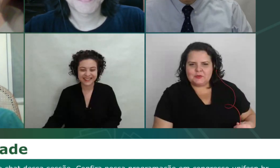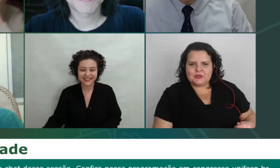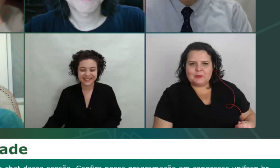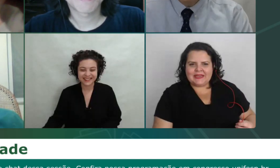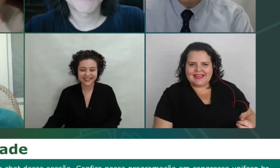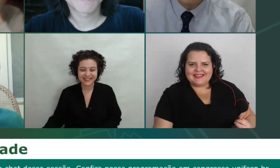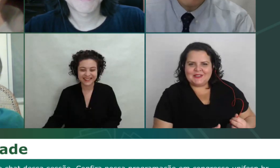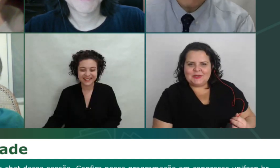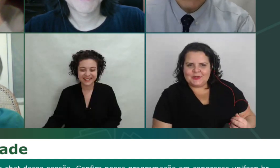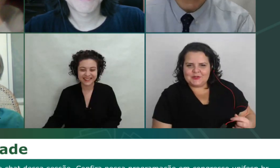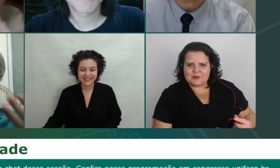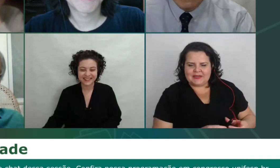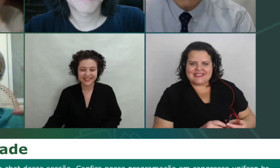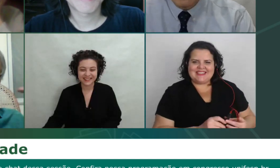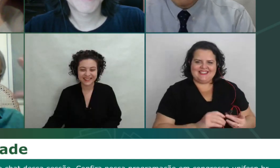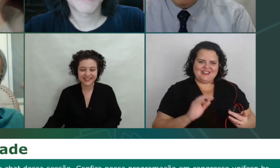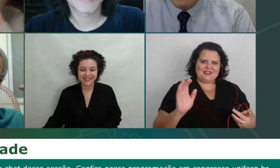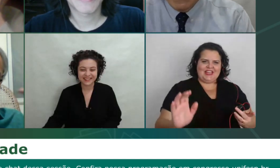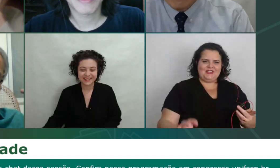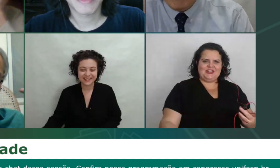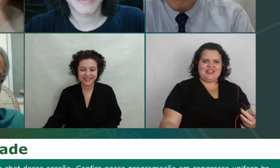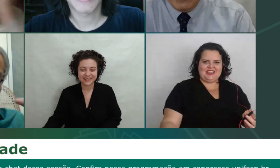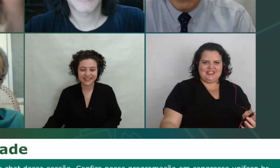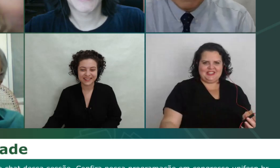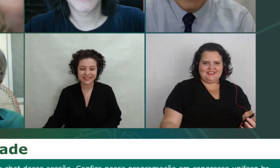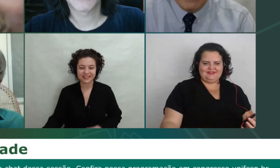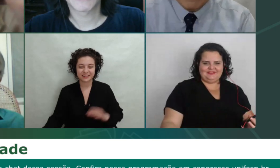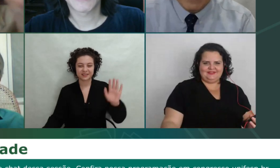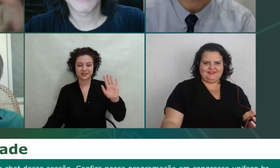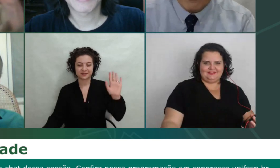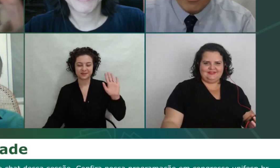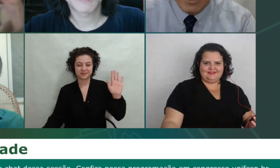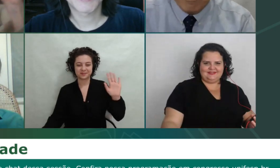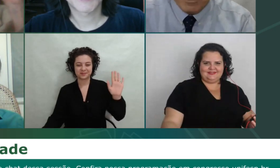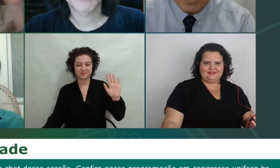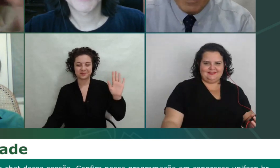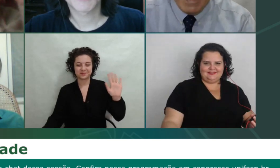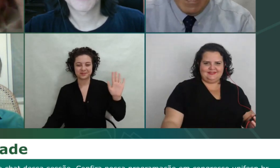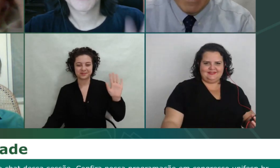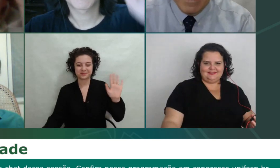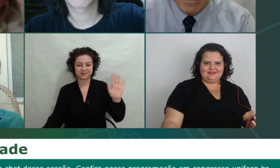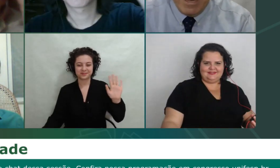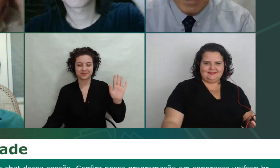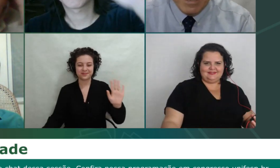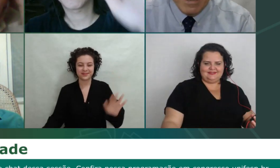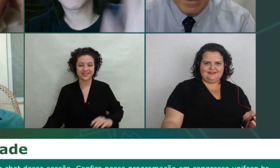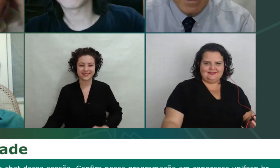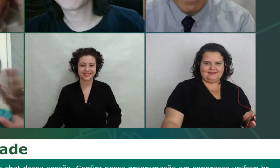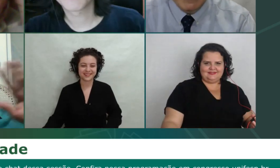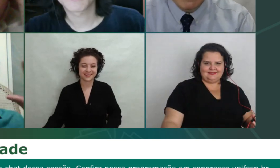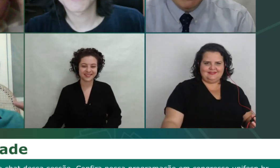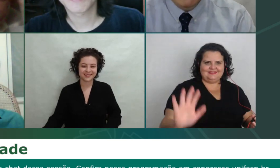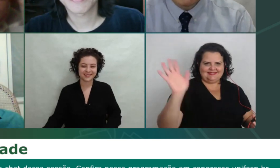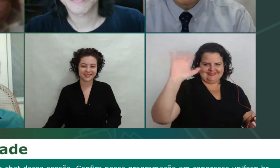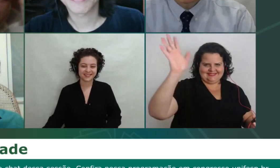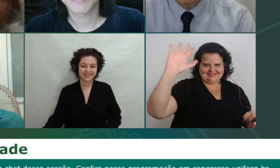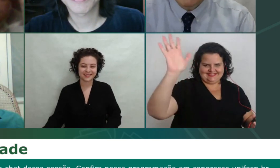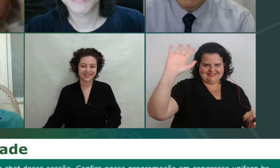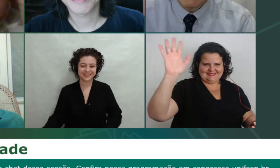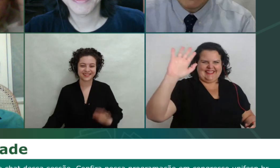Tá bom. Que bom. Obrigado, gente. Obrigado, meninas. Um grande abraço, meninas, também. Estão com